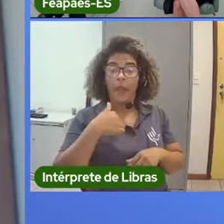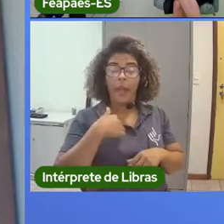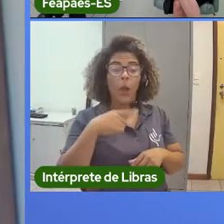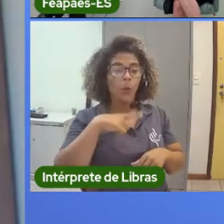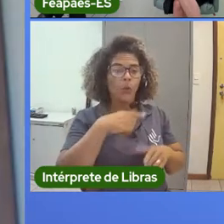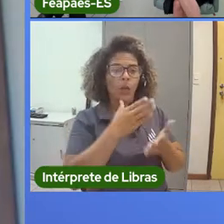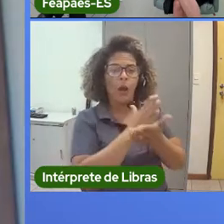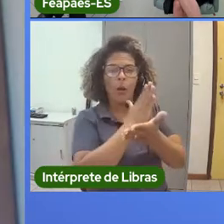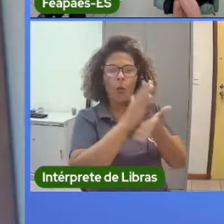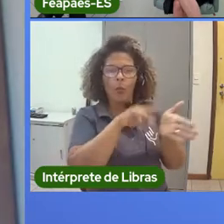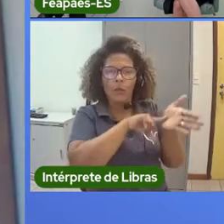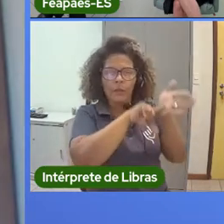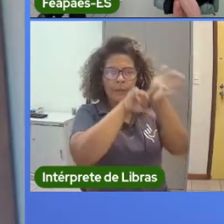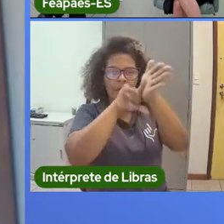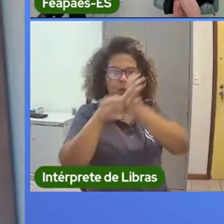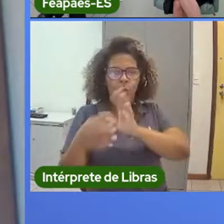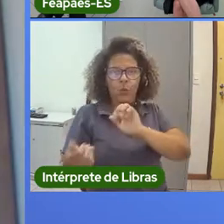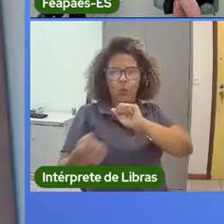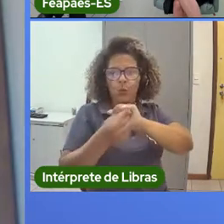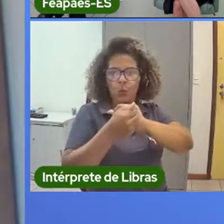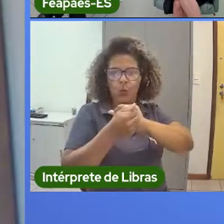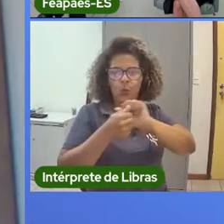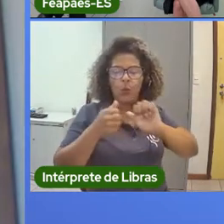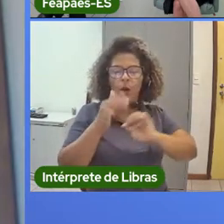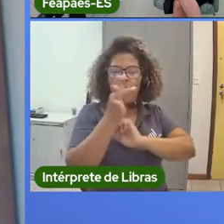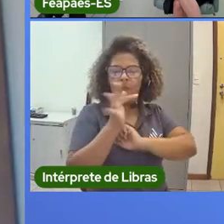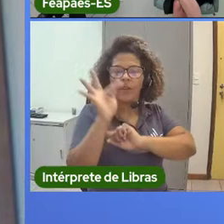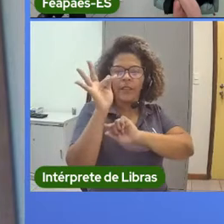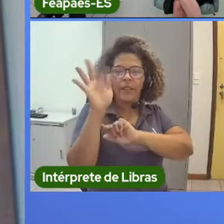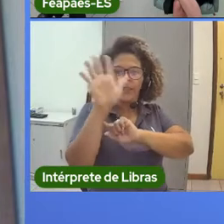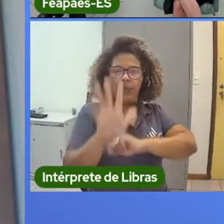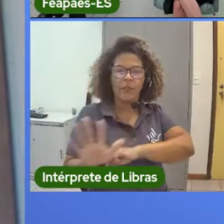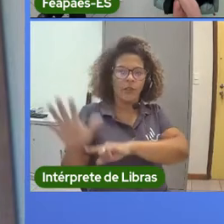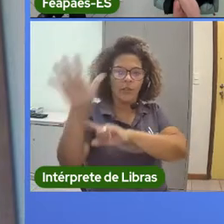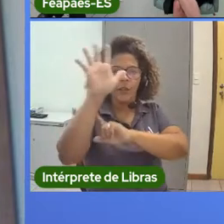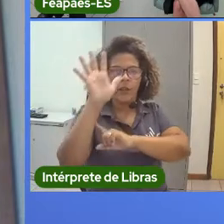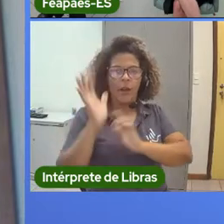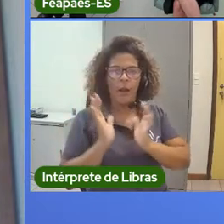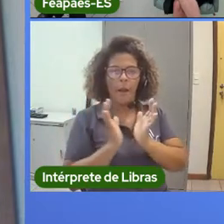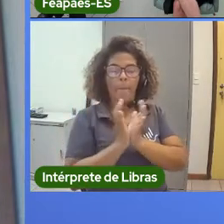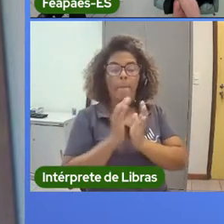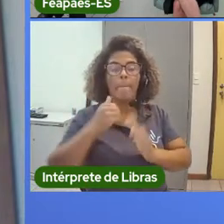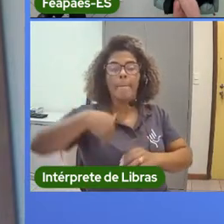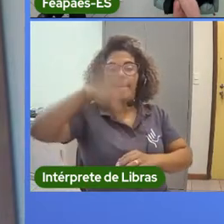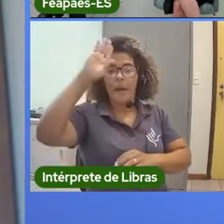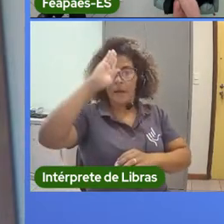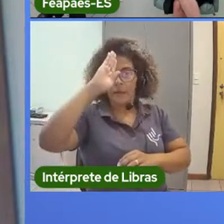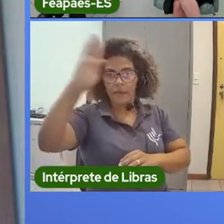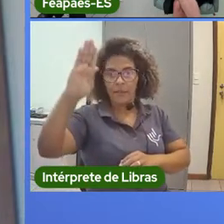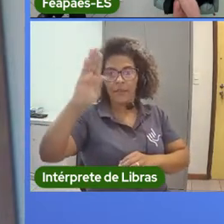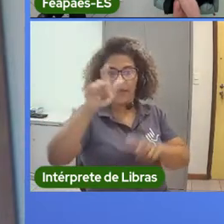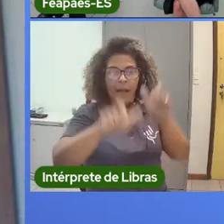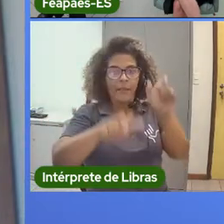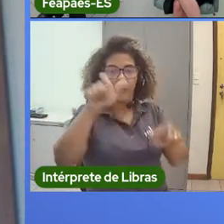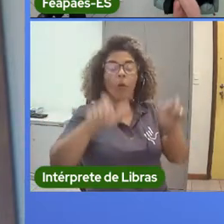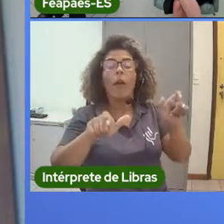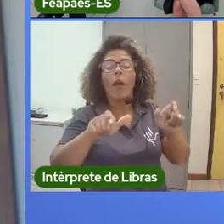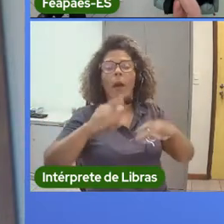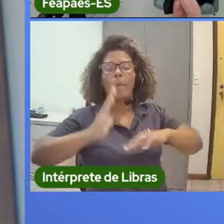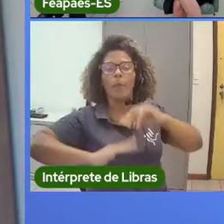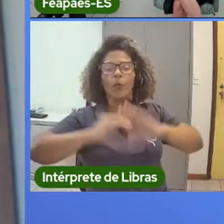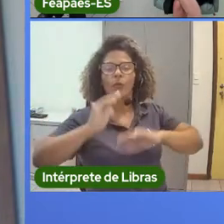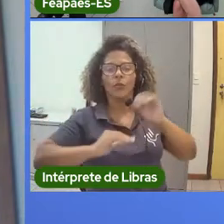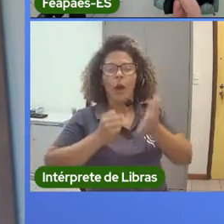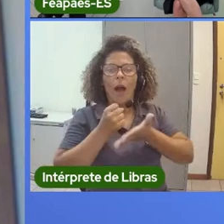pesquisas junto à Federação Nacional das APAES, mais especificamente sobre a atuação dos assistentes sociais nas APAES.